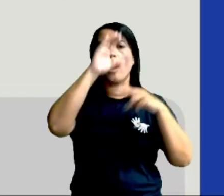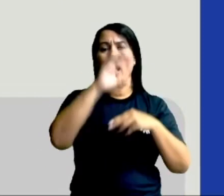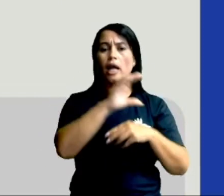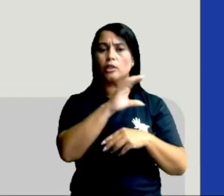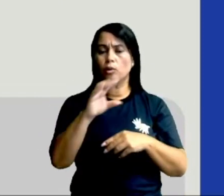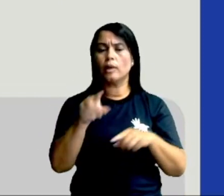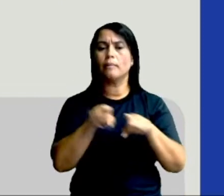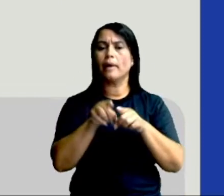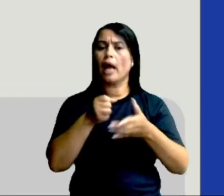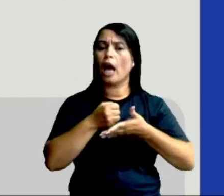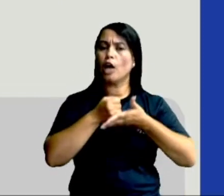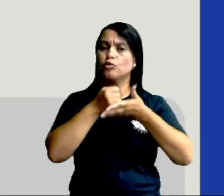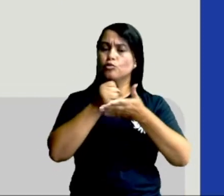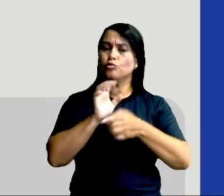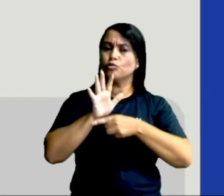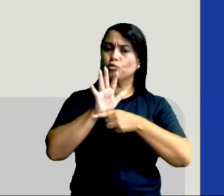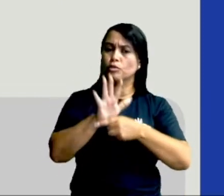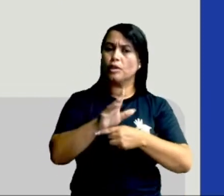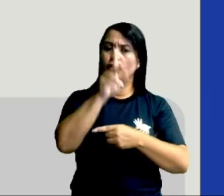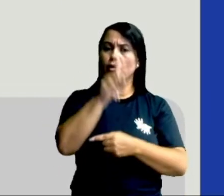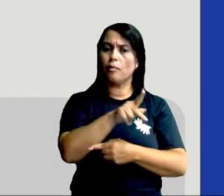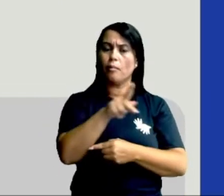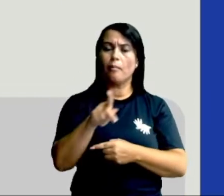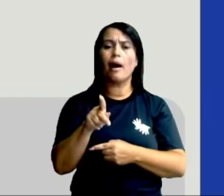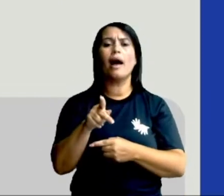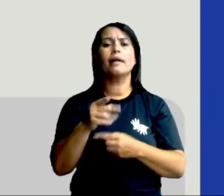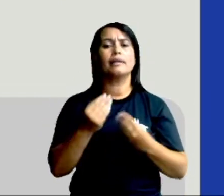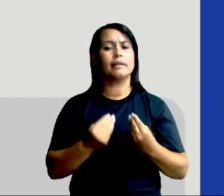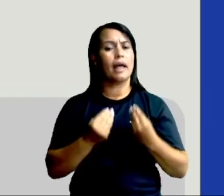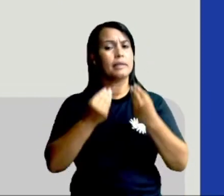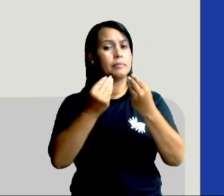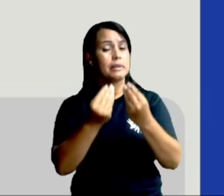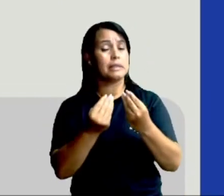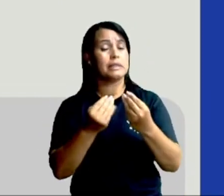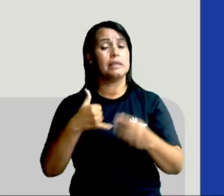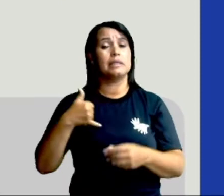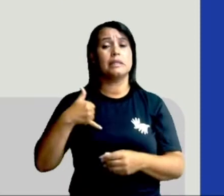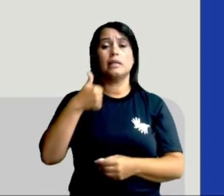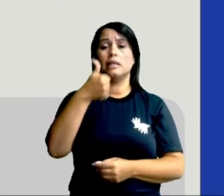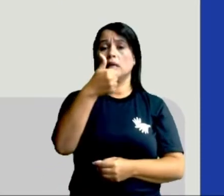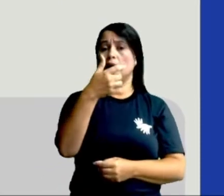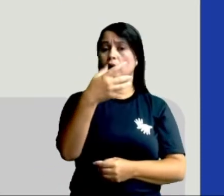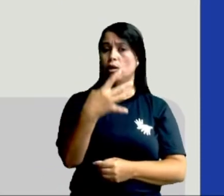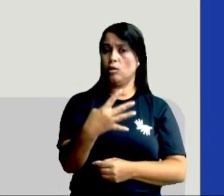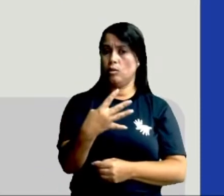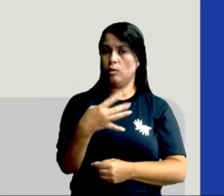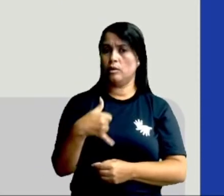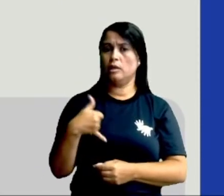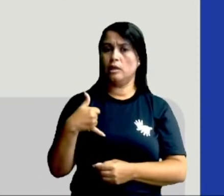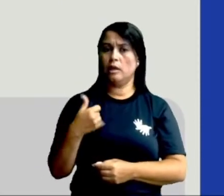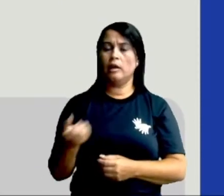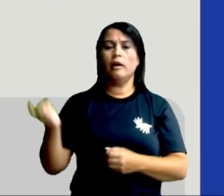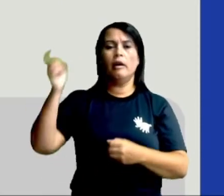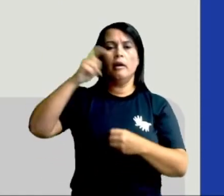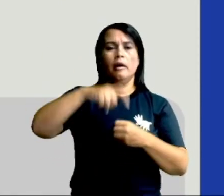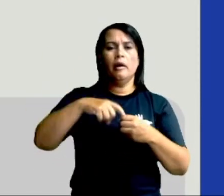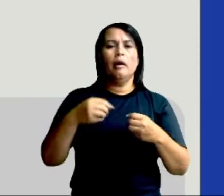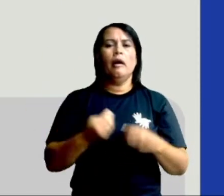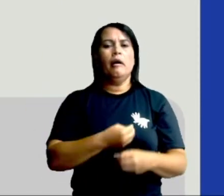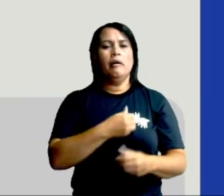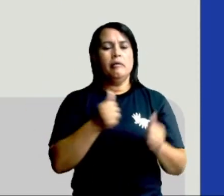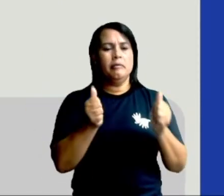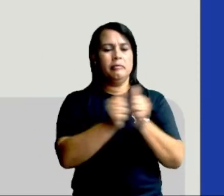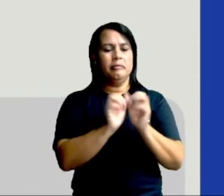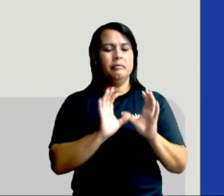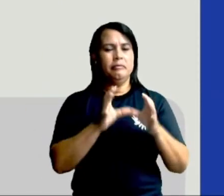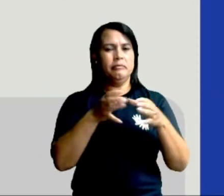a ajudar o padre nas celebrações de missas. Porém, aos 14 anos de idade, voltou a viver no Quilombo,